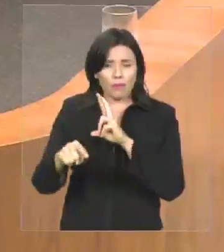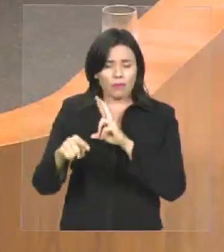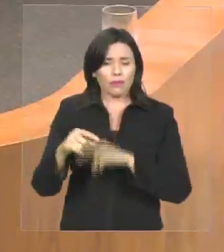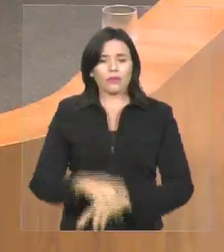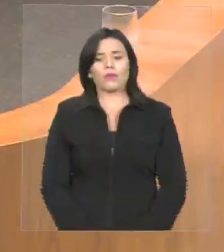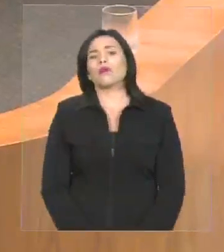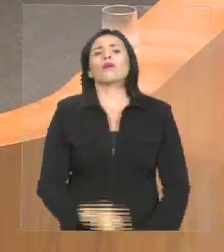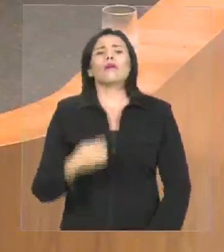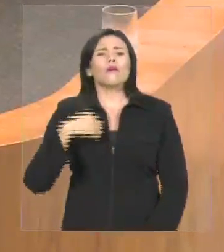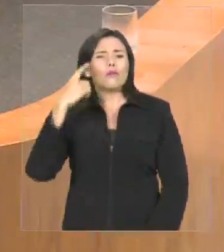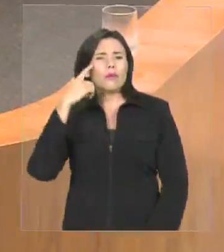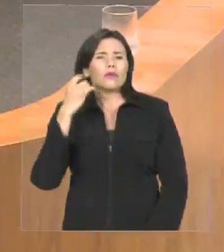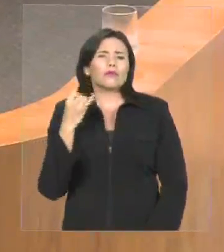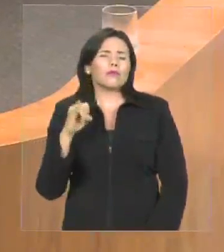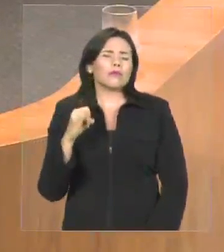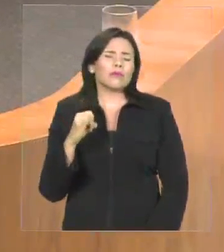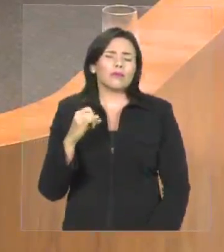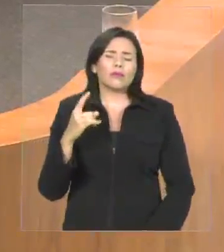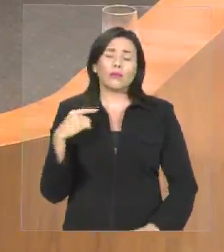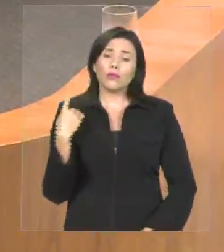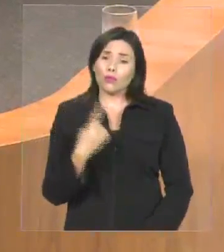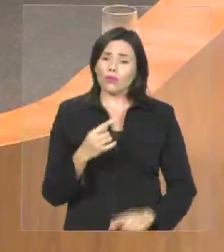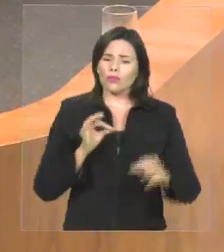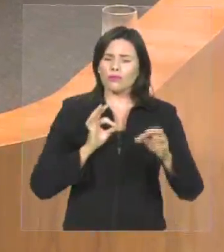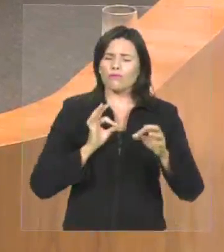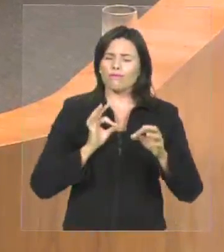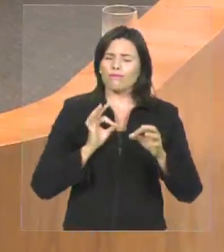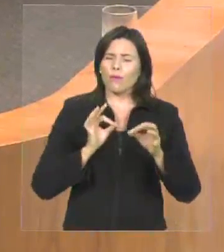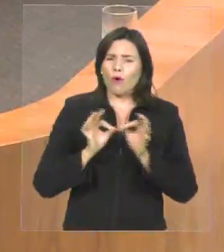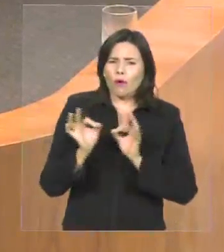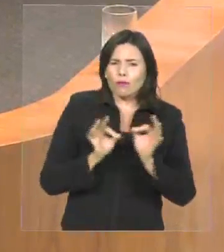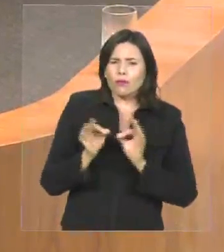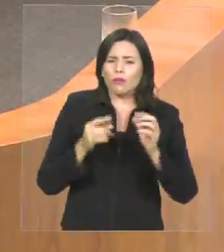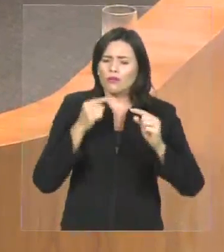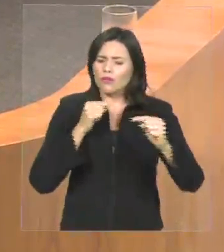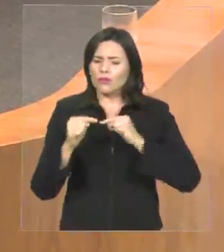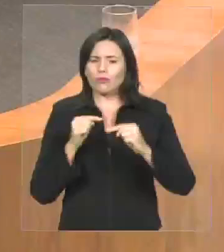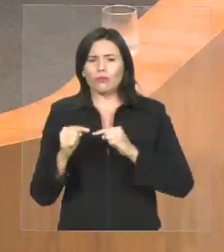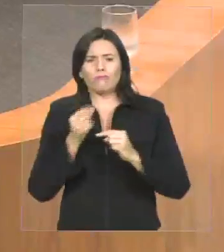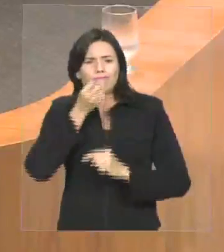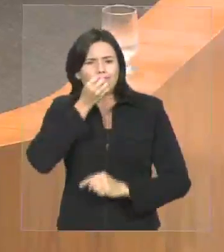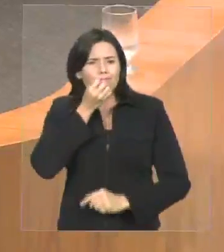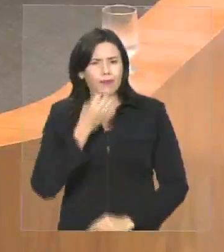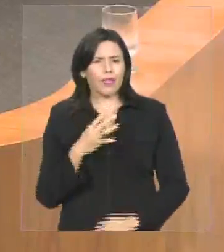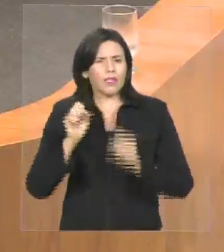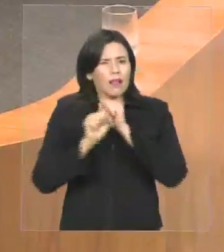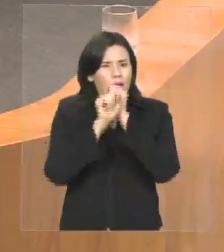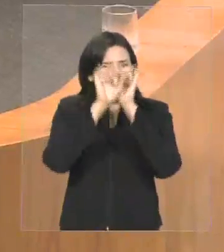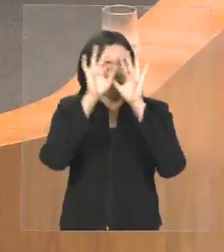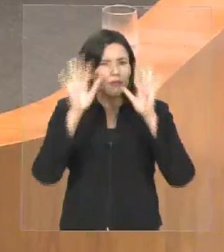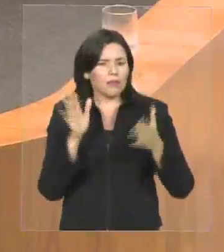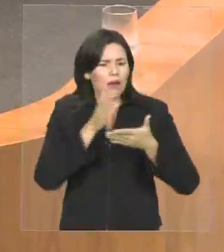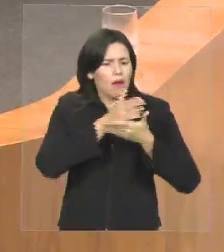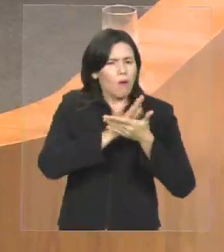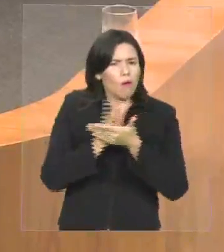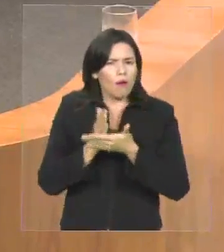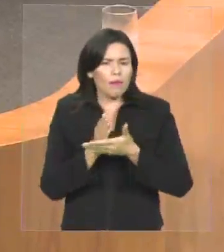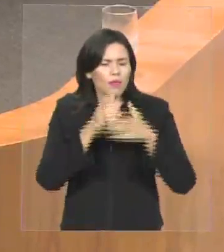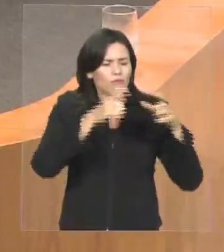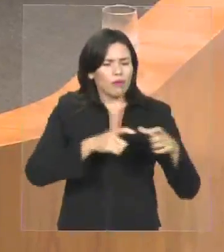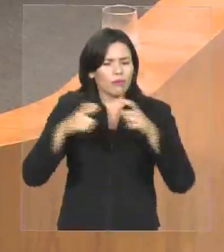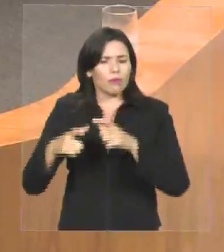consensual, é possível atender os 4 municípios e, quem sabe, inclusive, garantir